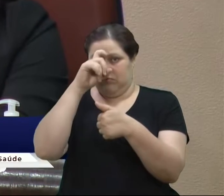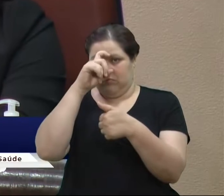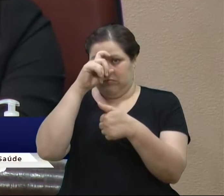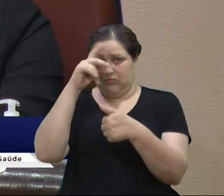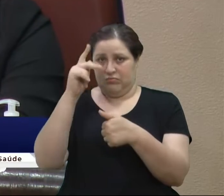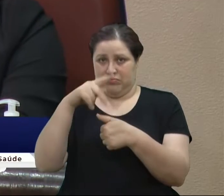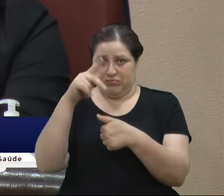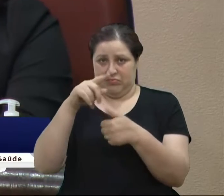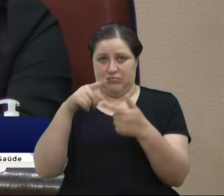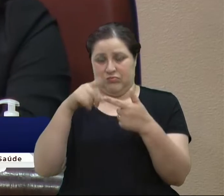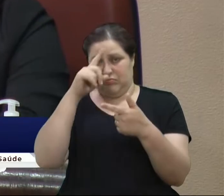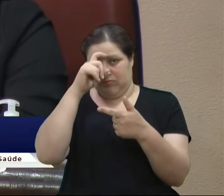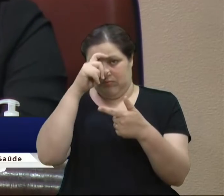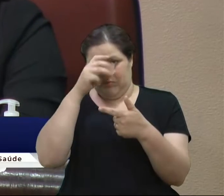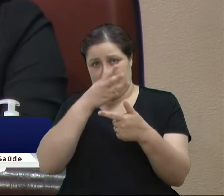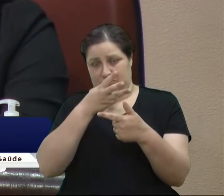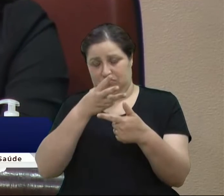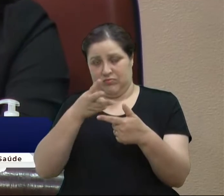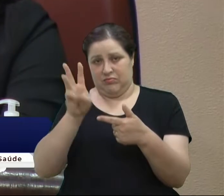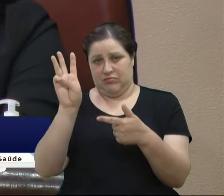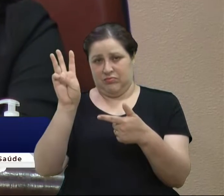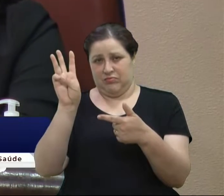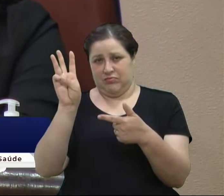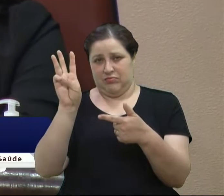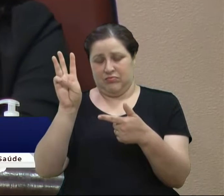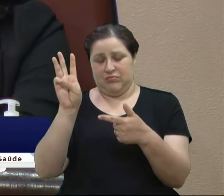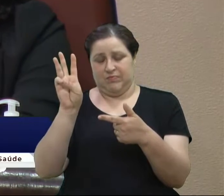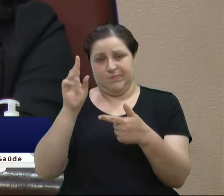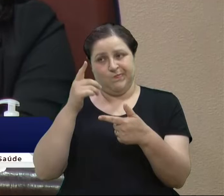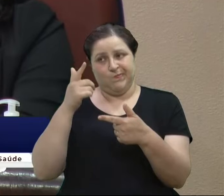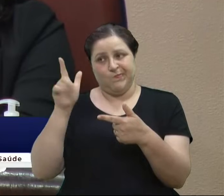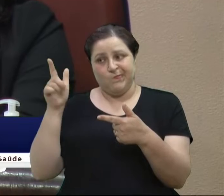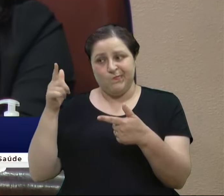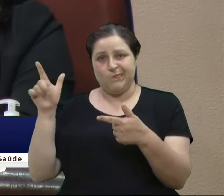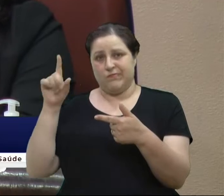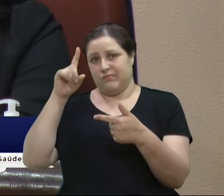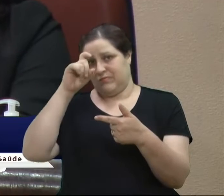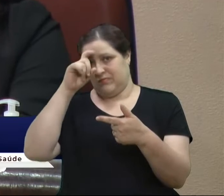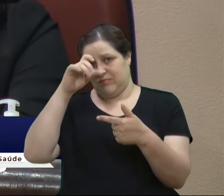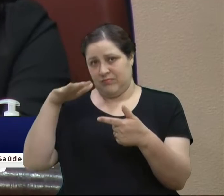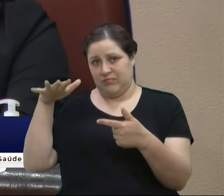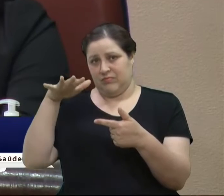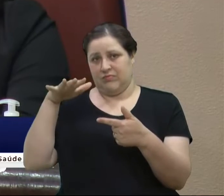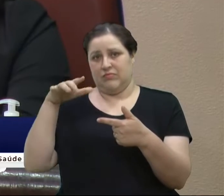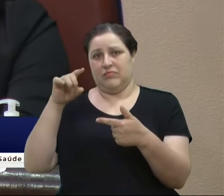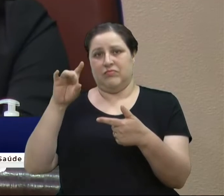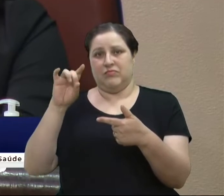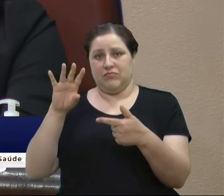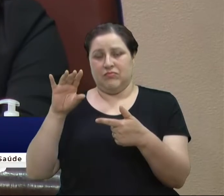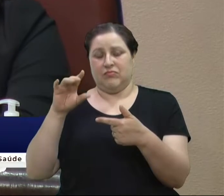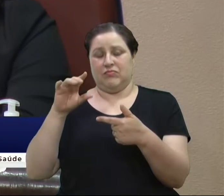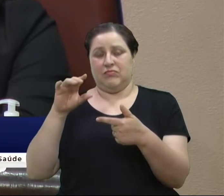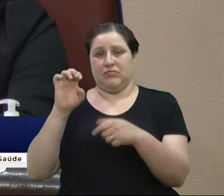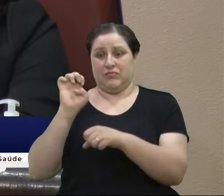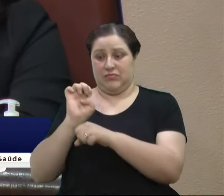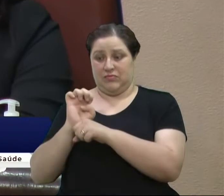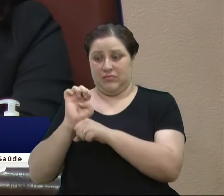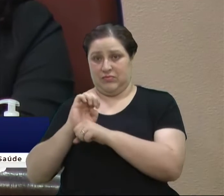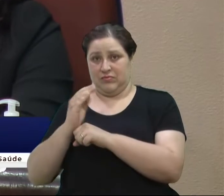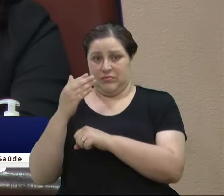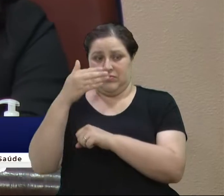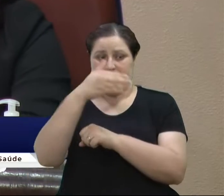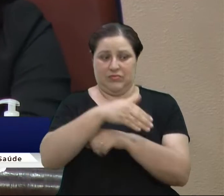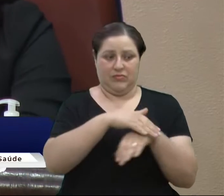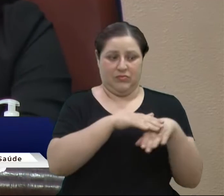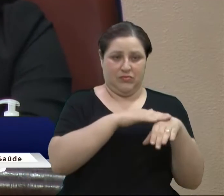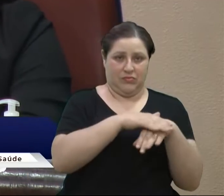outros contratados da gestão do município de Caxias do Sul, o Estado sempre se reporta ao município de Caxias para